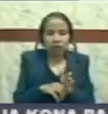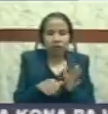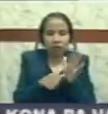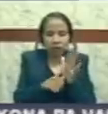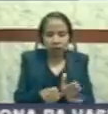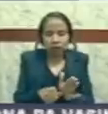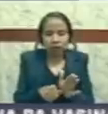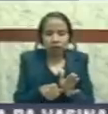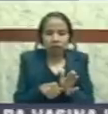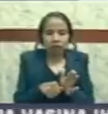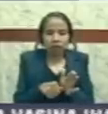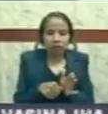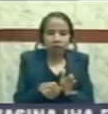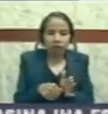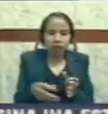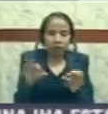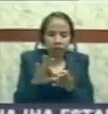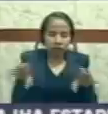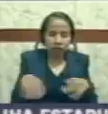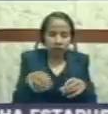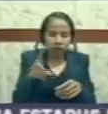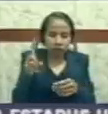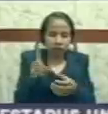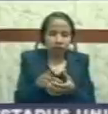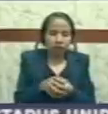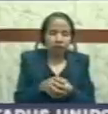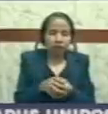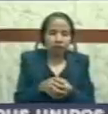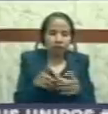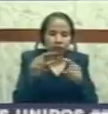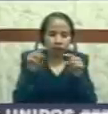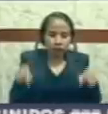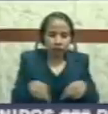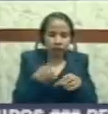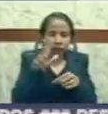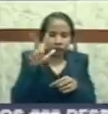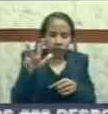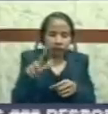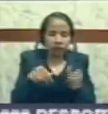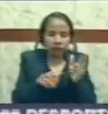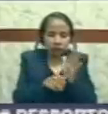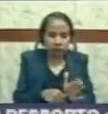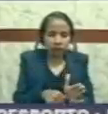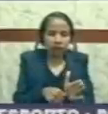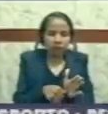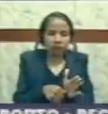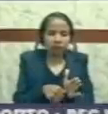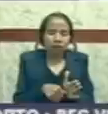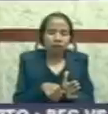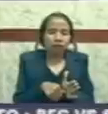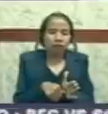as receitas próprias para cada serviço e fundo autónomo. E a tabela 3 apresenta despesas